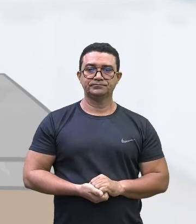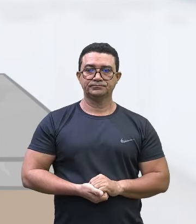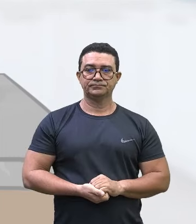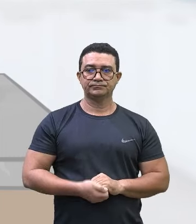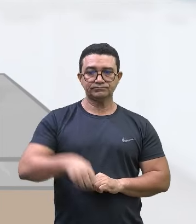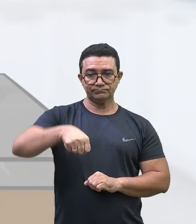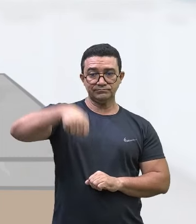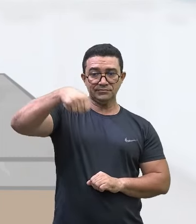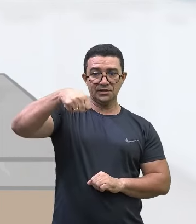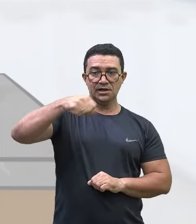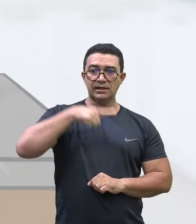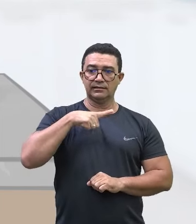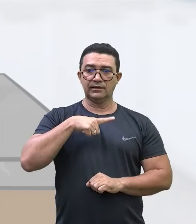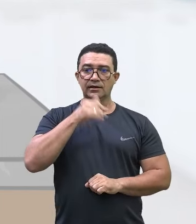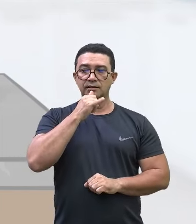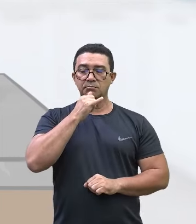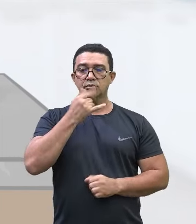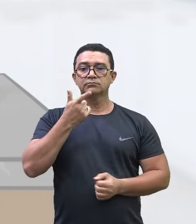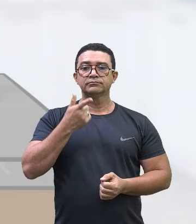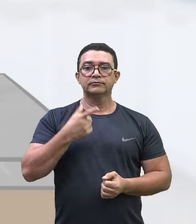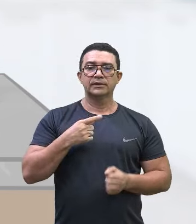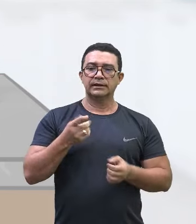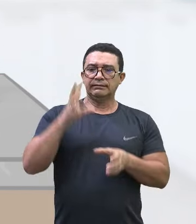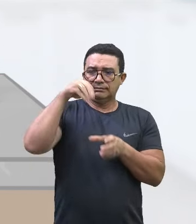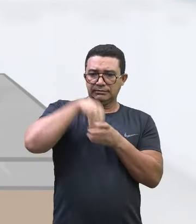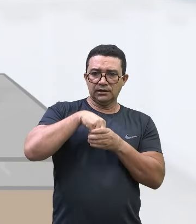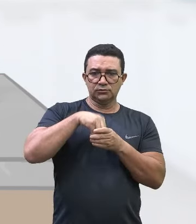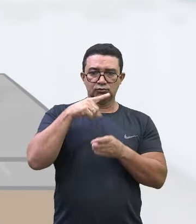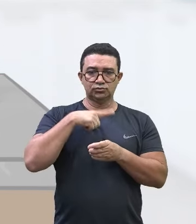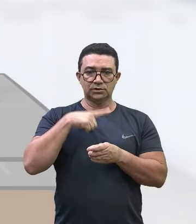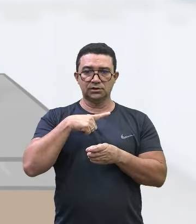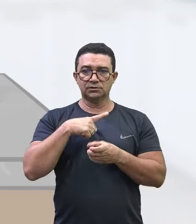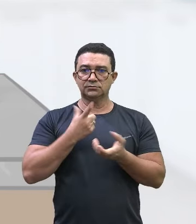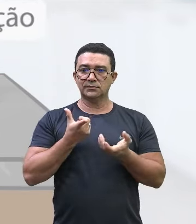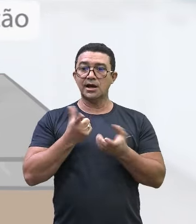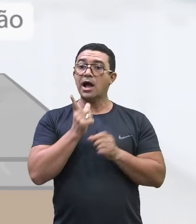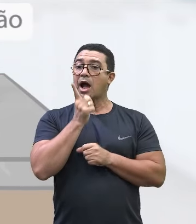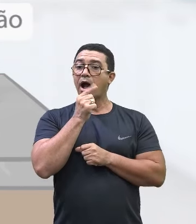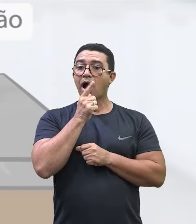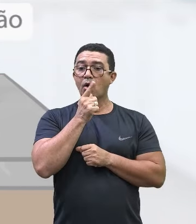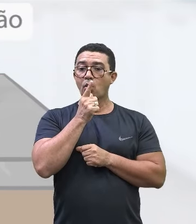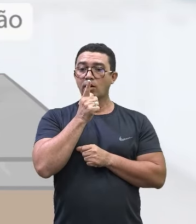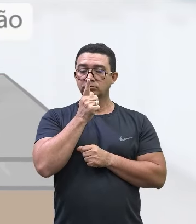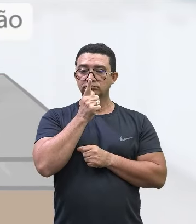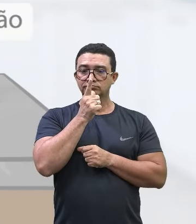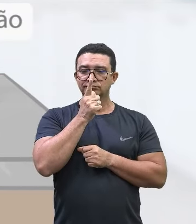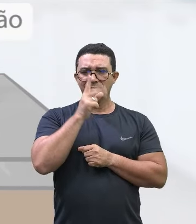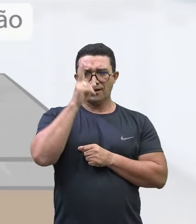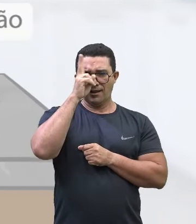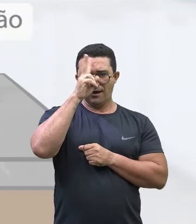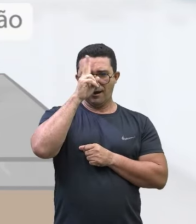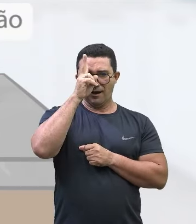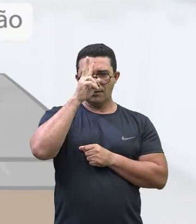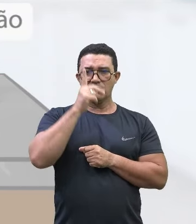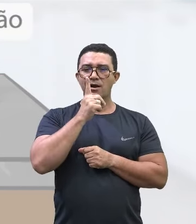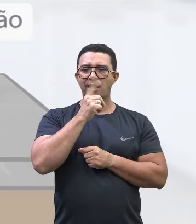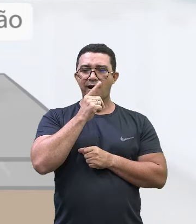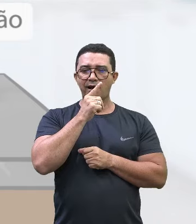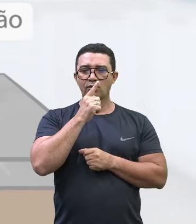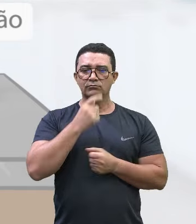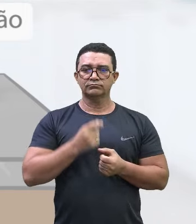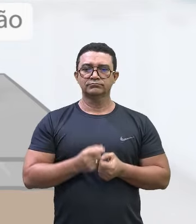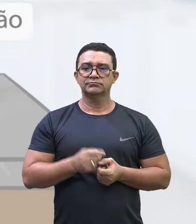aqui a gente tem uma panela onde nós temos dentro dela uma água. Lembra, a água aqui dentro